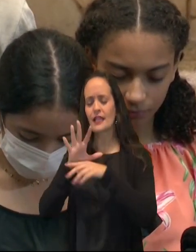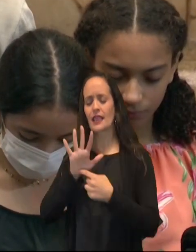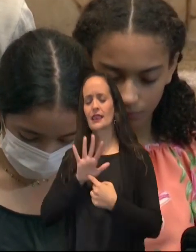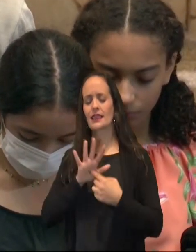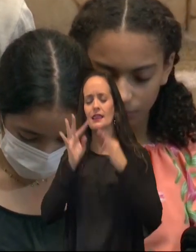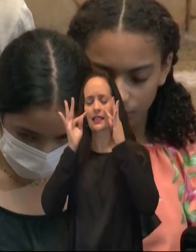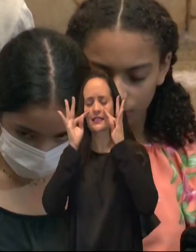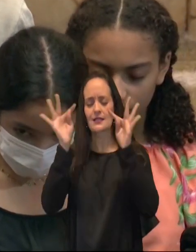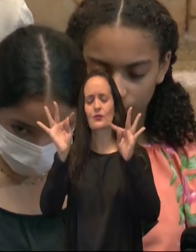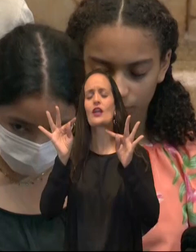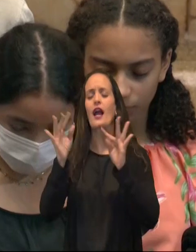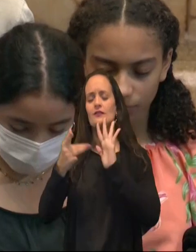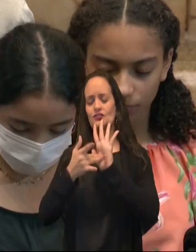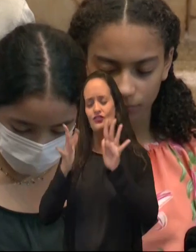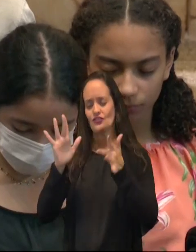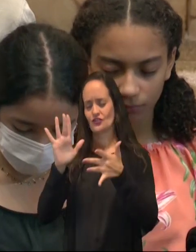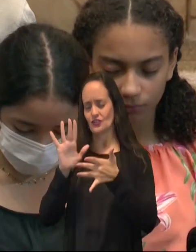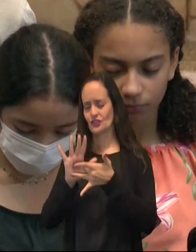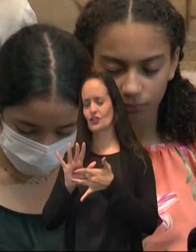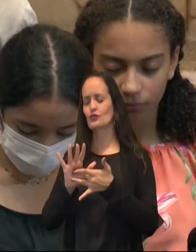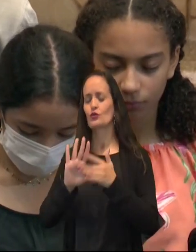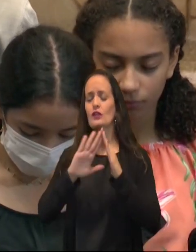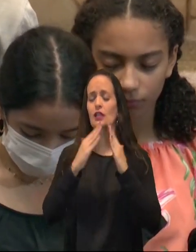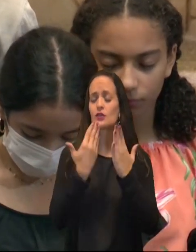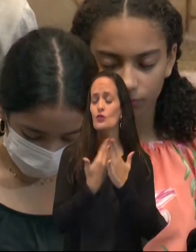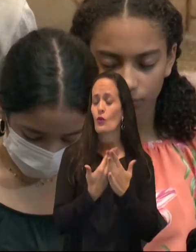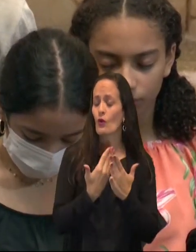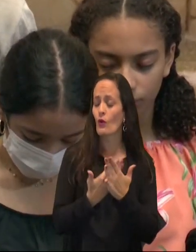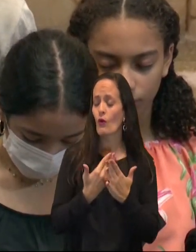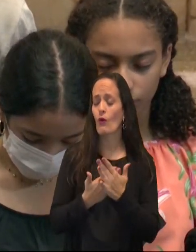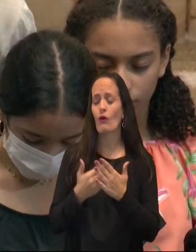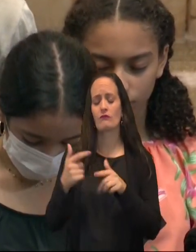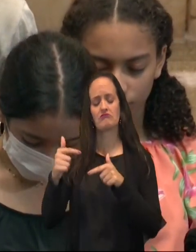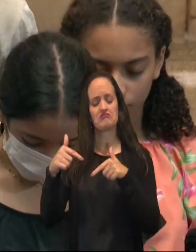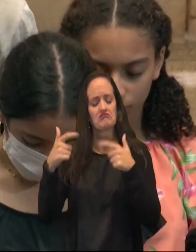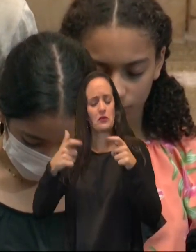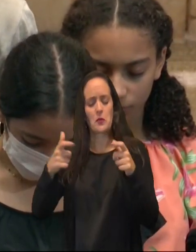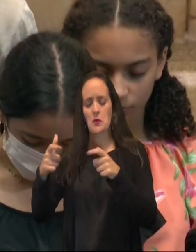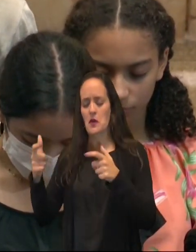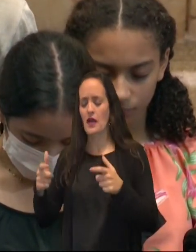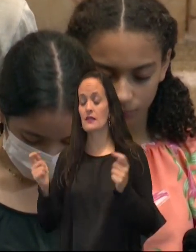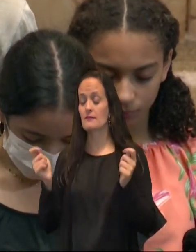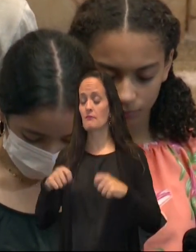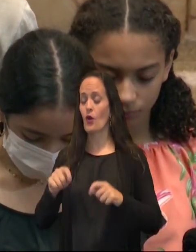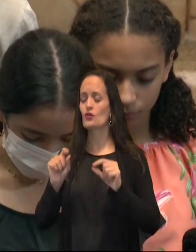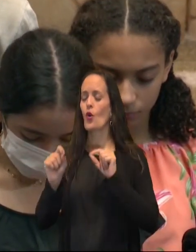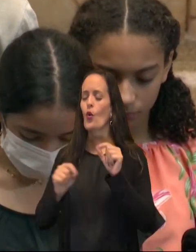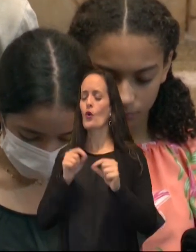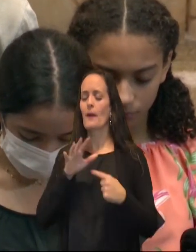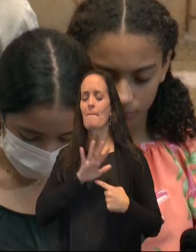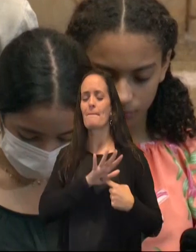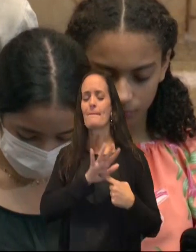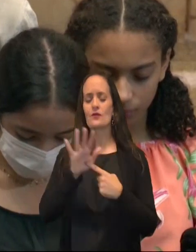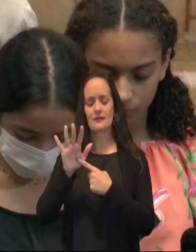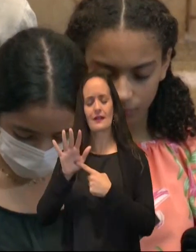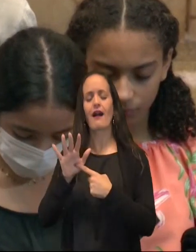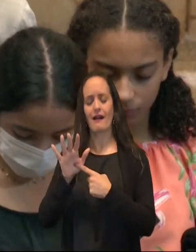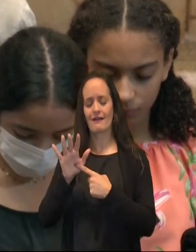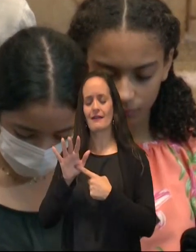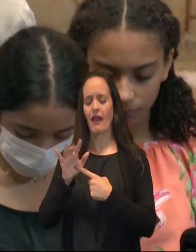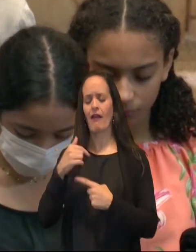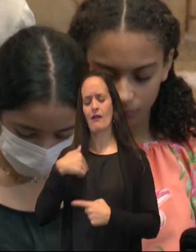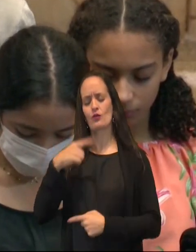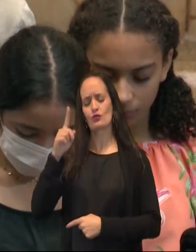amigos e colegas, e que por onde eles forem, ó Deus, eles possam ser de verdade o sal da terra e a luz